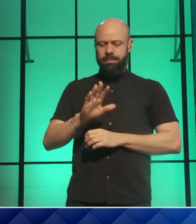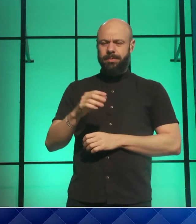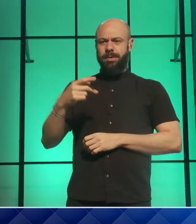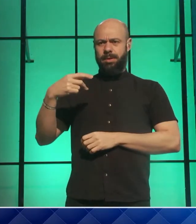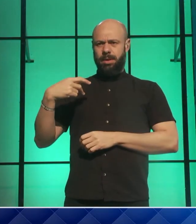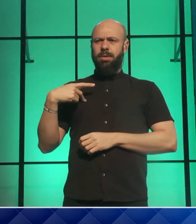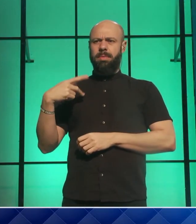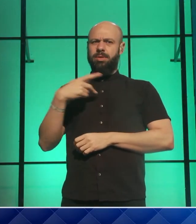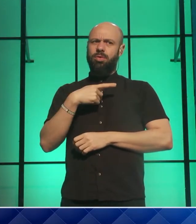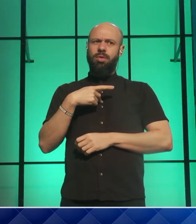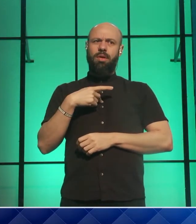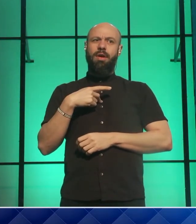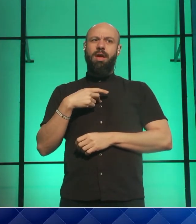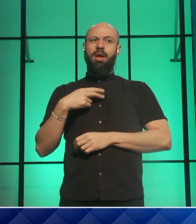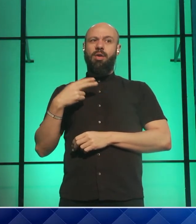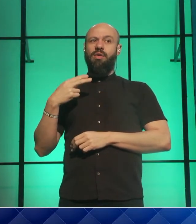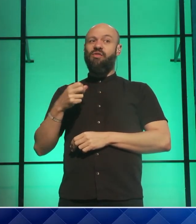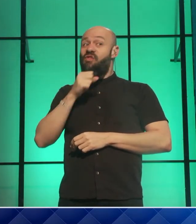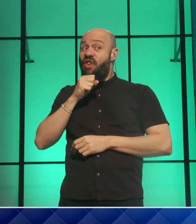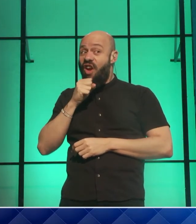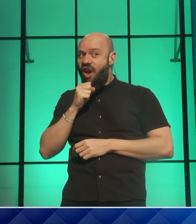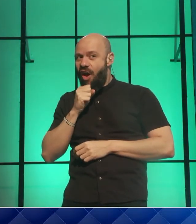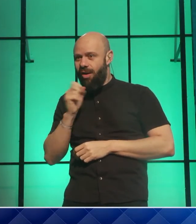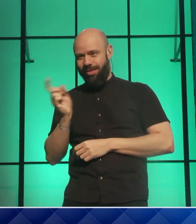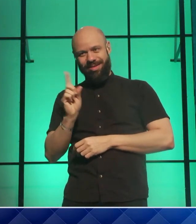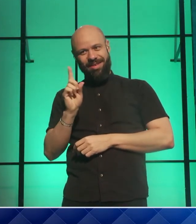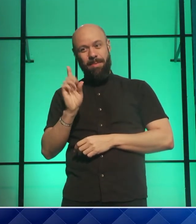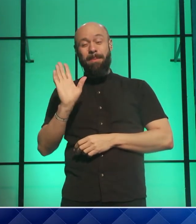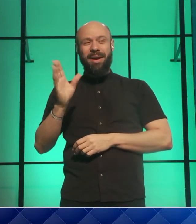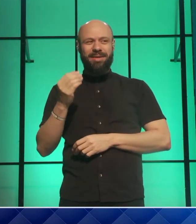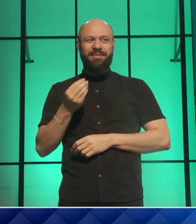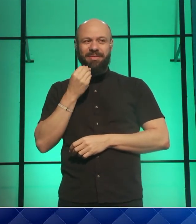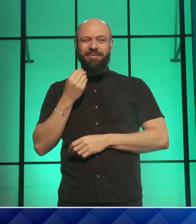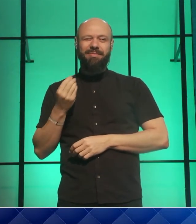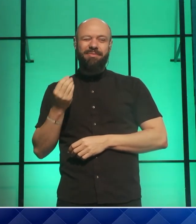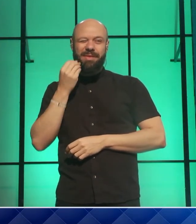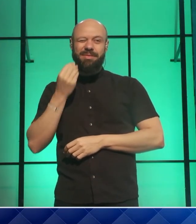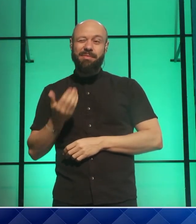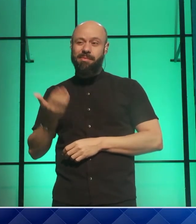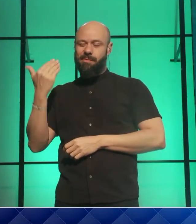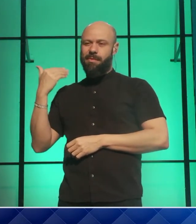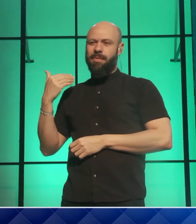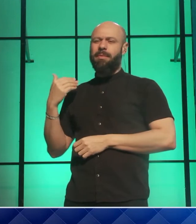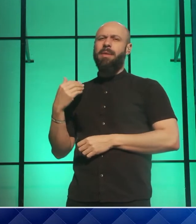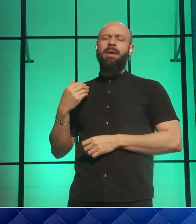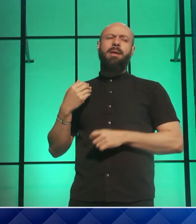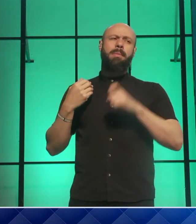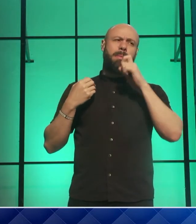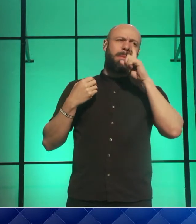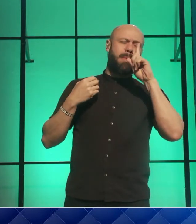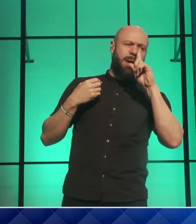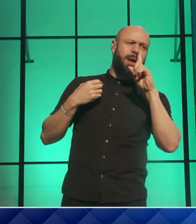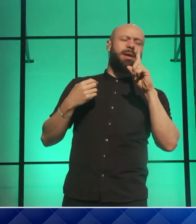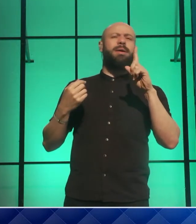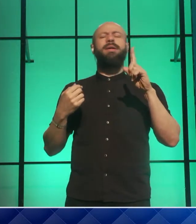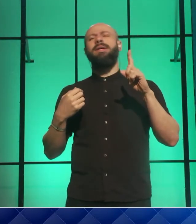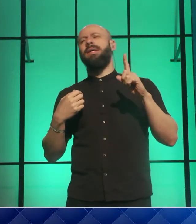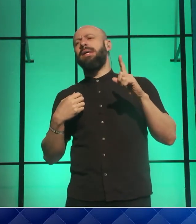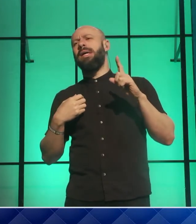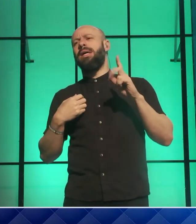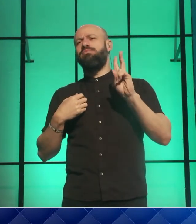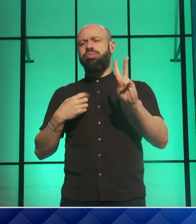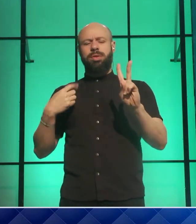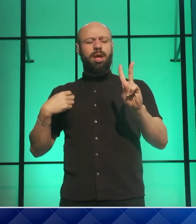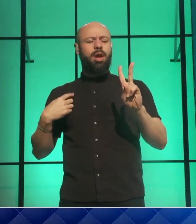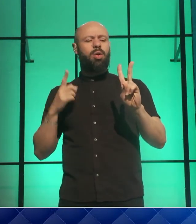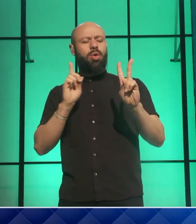sou tão antigo, mas vivi uma época quando garoto com os meus pais. Depois vivi a minha experiência